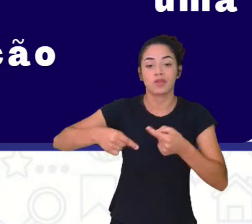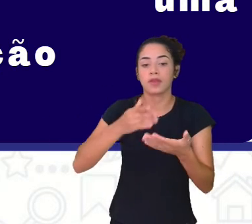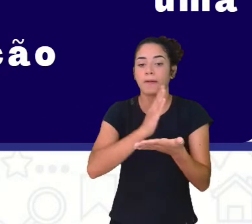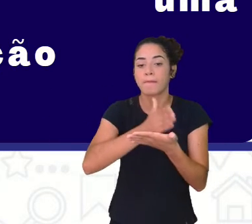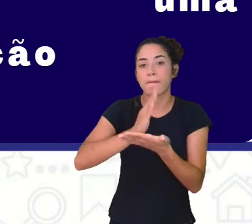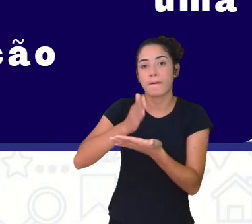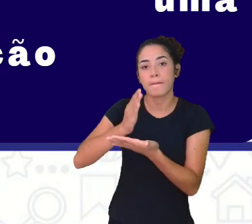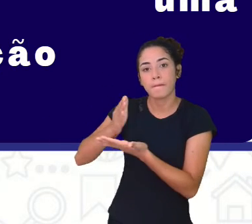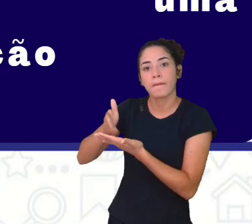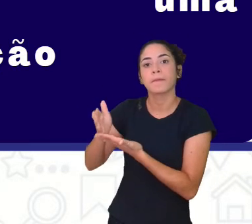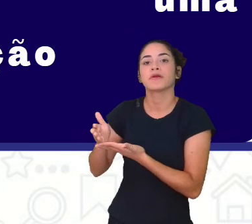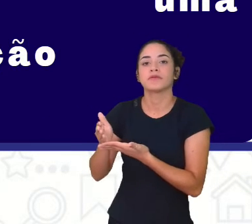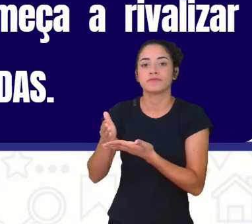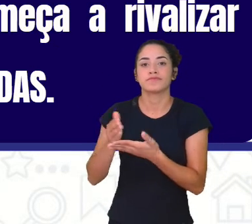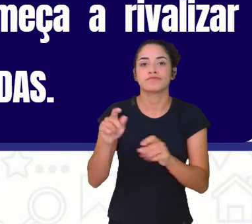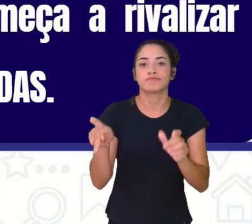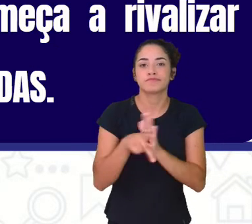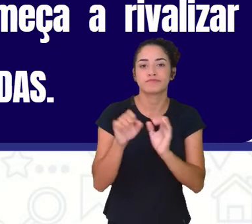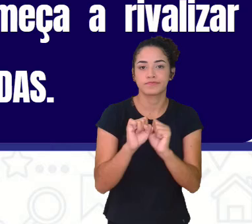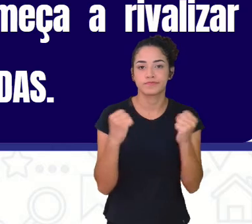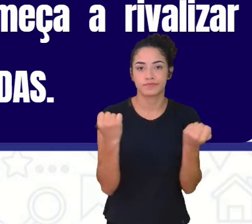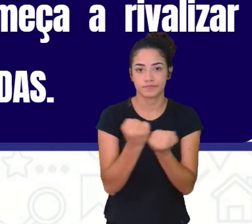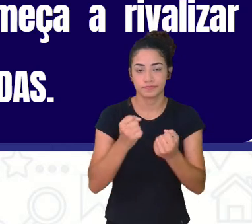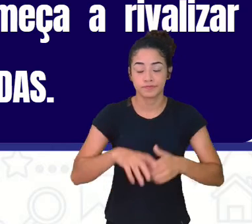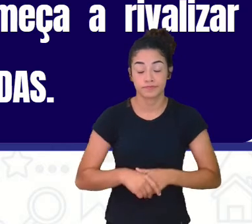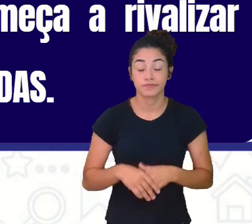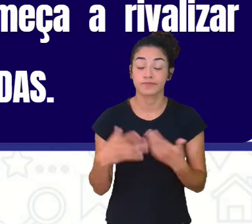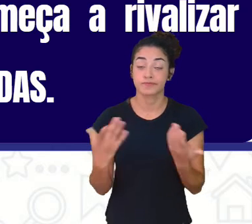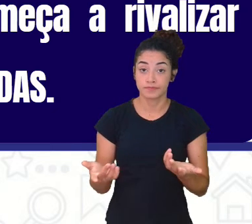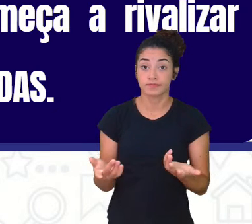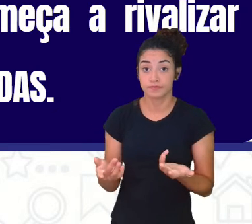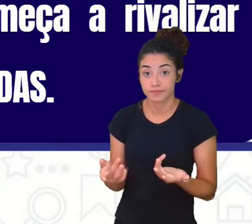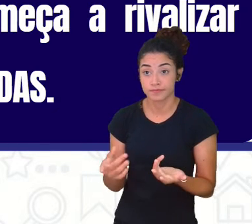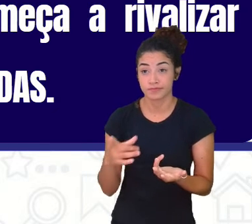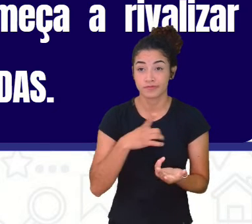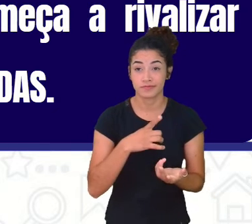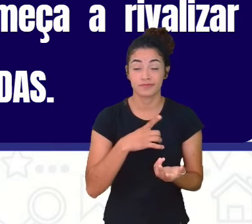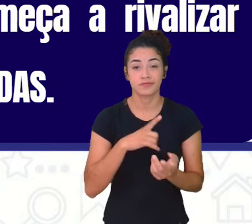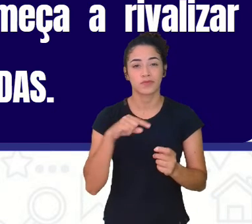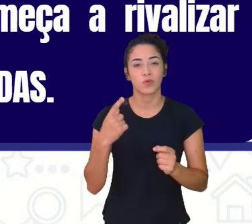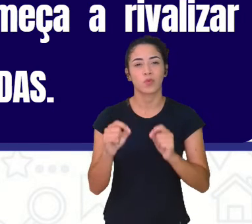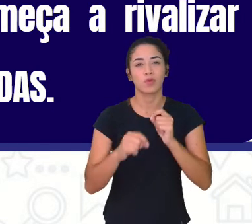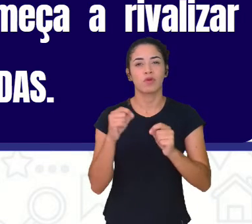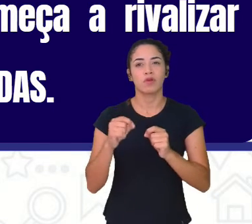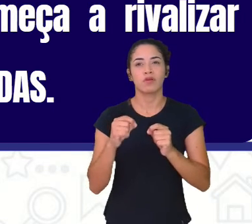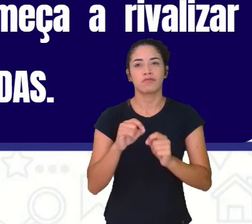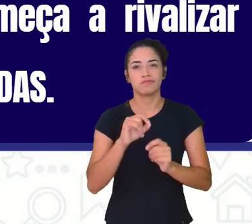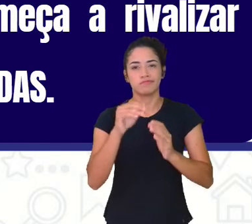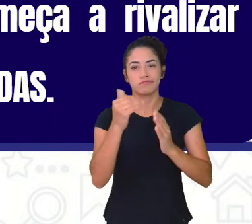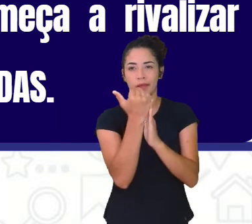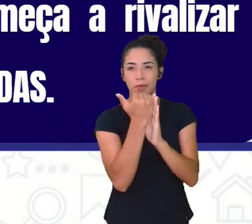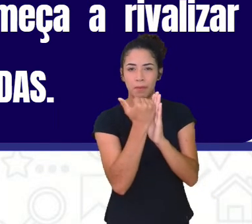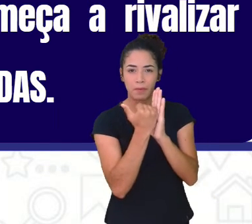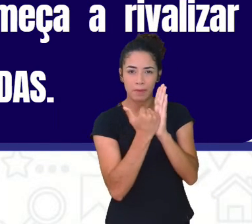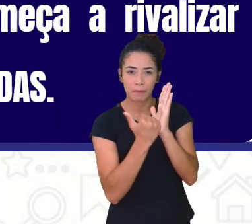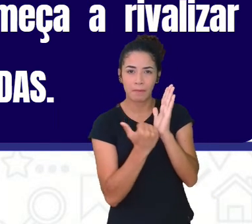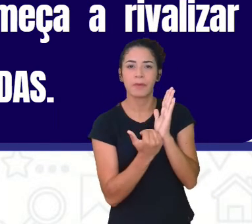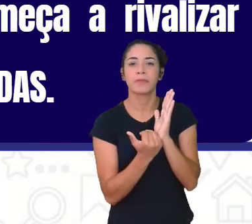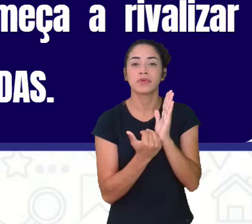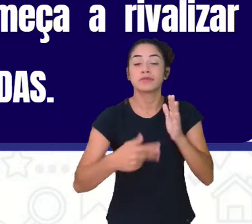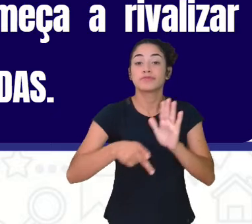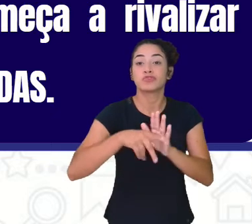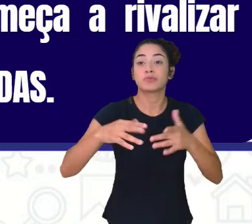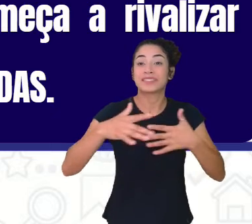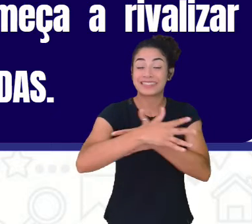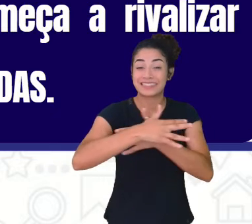divididas, né, pelas camadas sociais, ok? Então, aqui, ó, a gente tem a composição social da